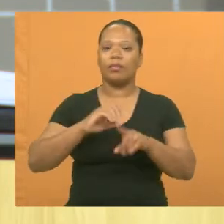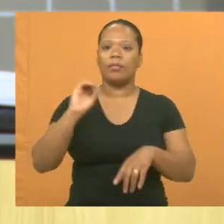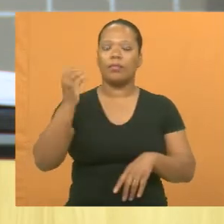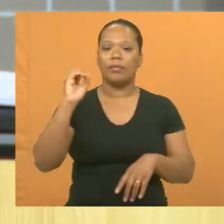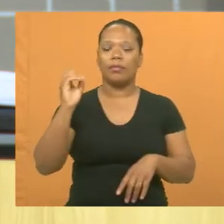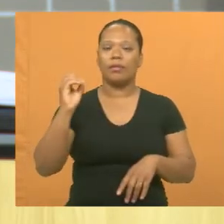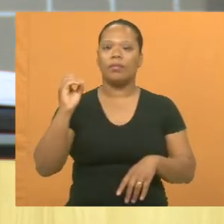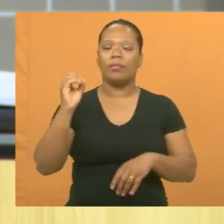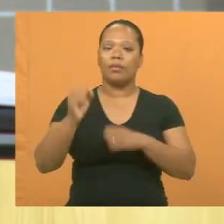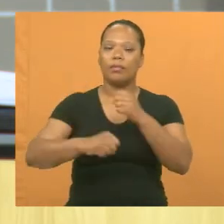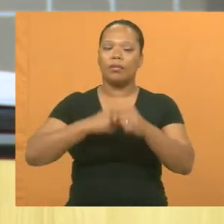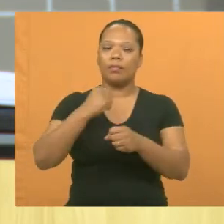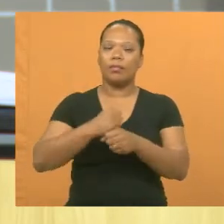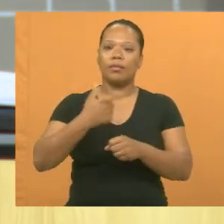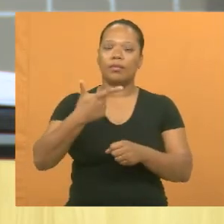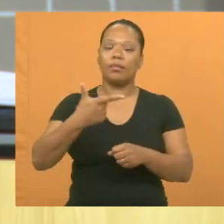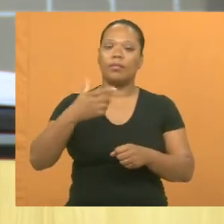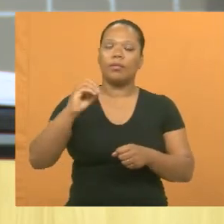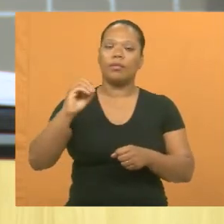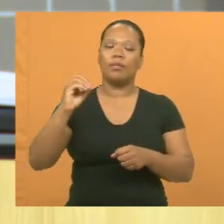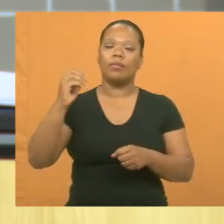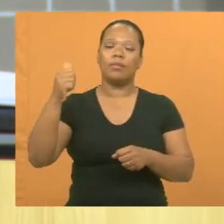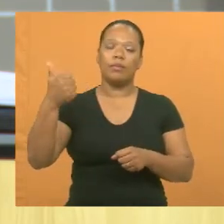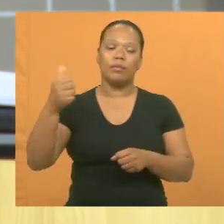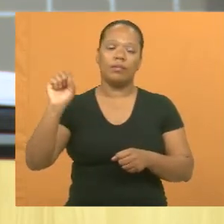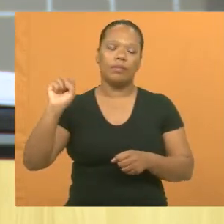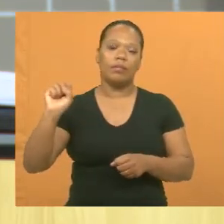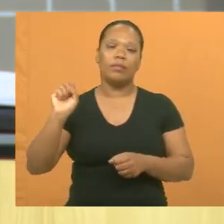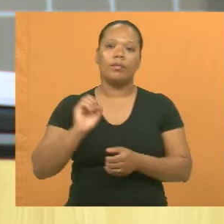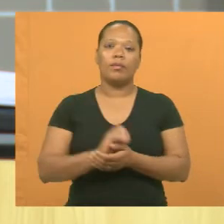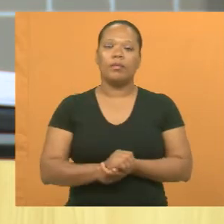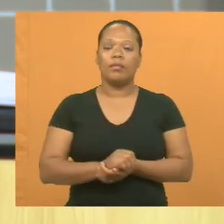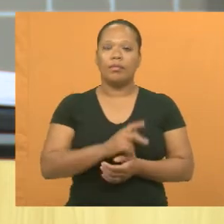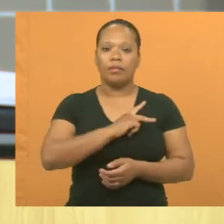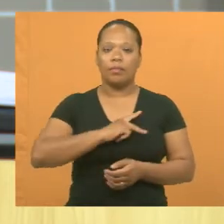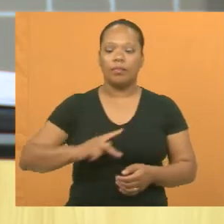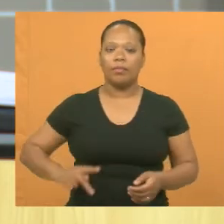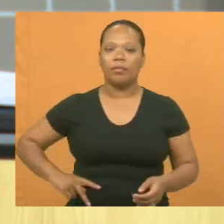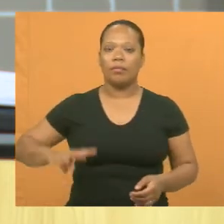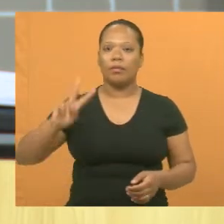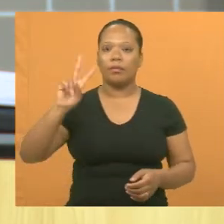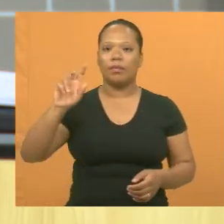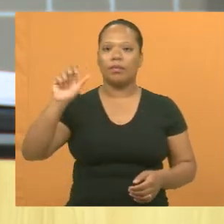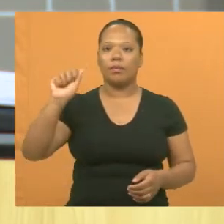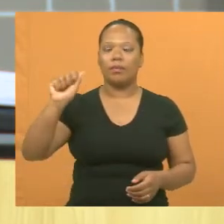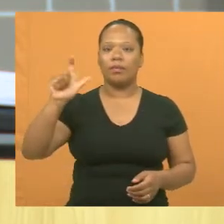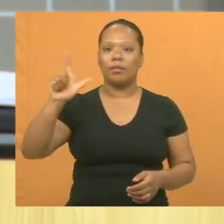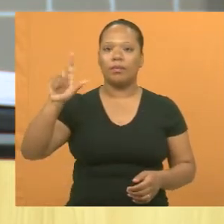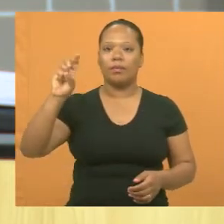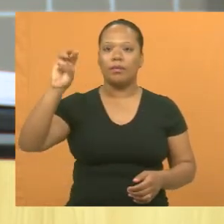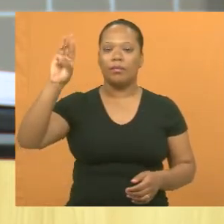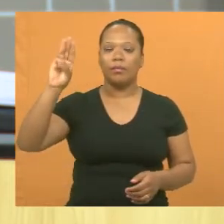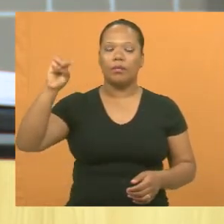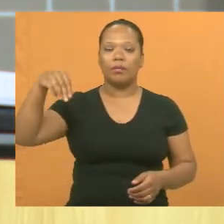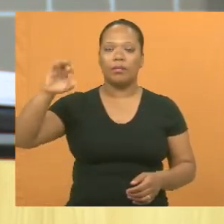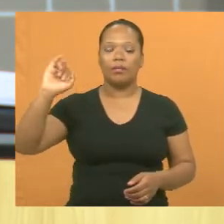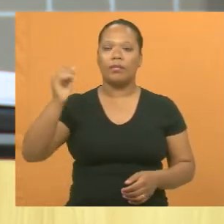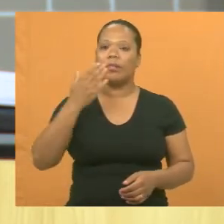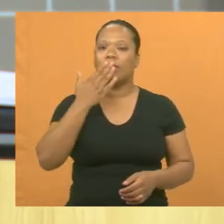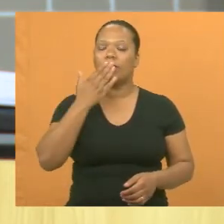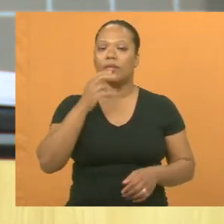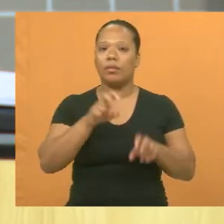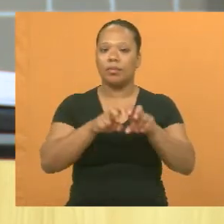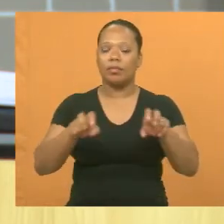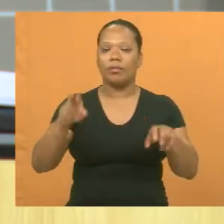do Parque Meia Lua. Moção número 466, requeremos à excelentíssima senhora presidente